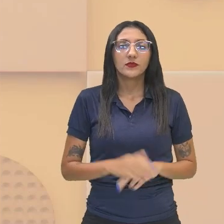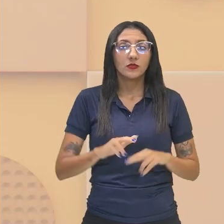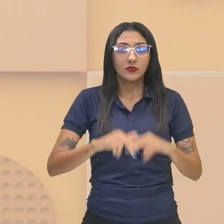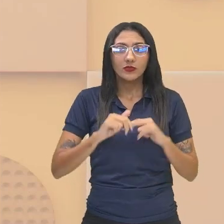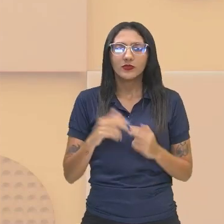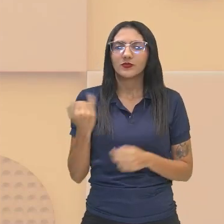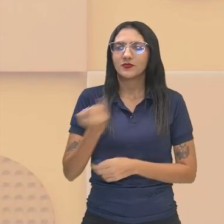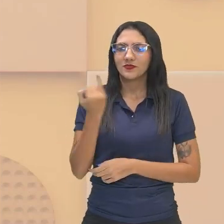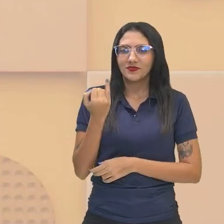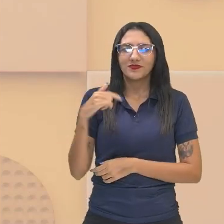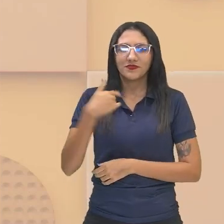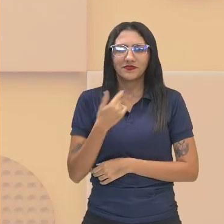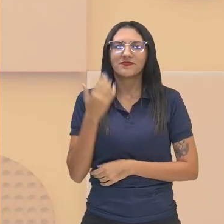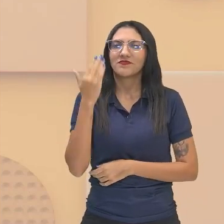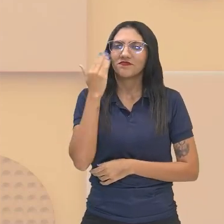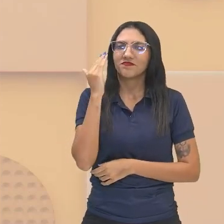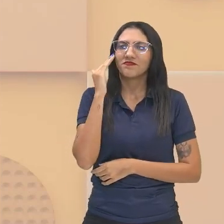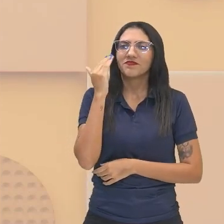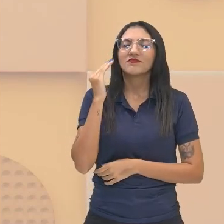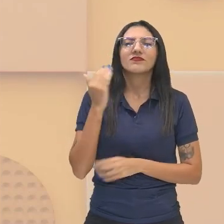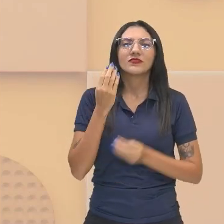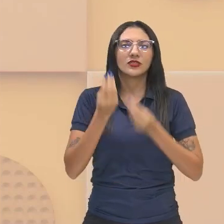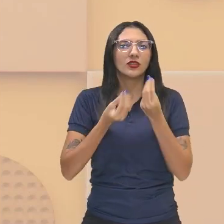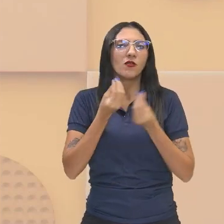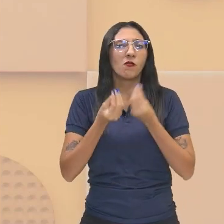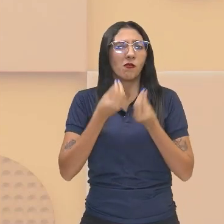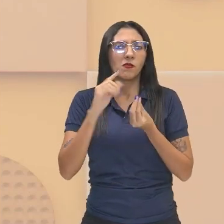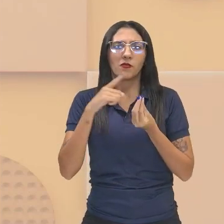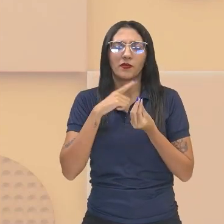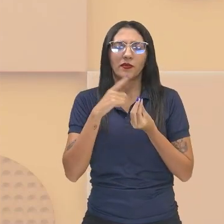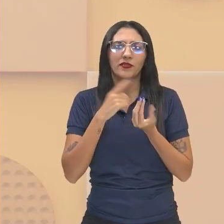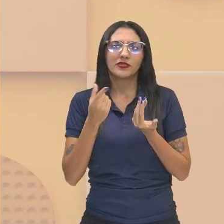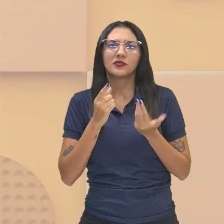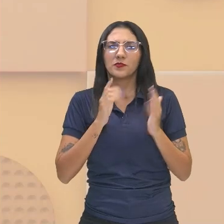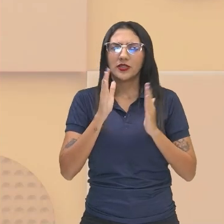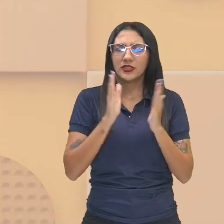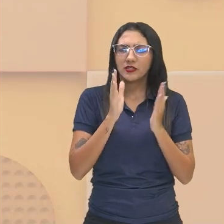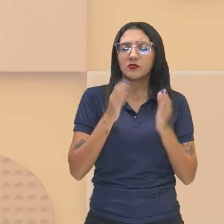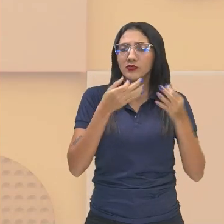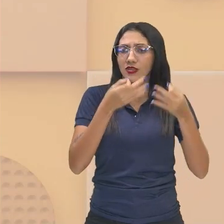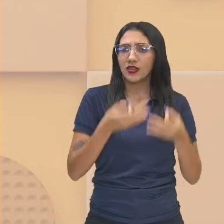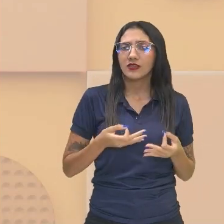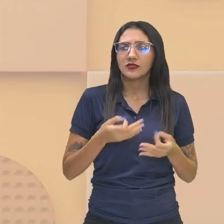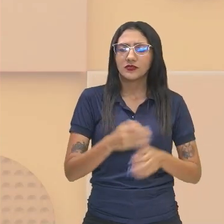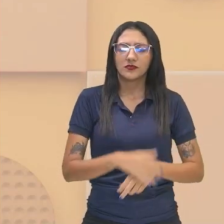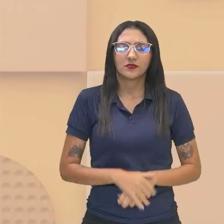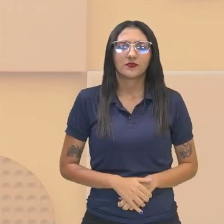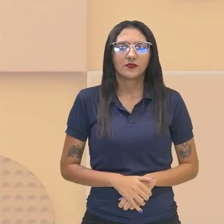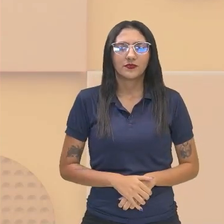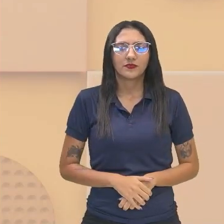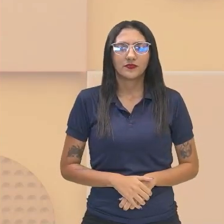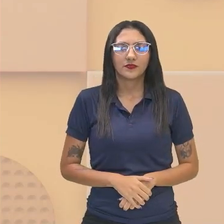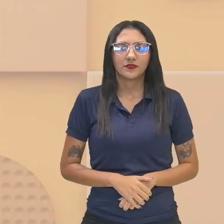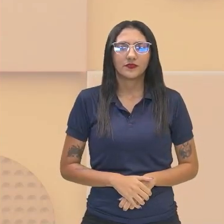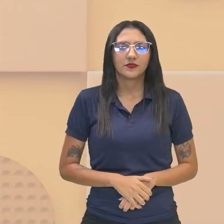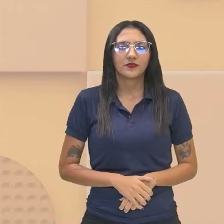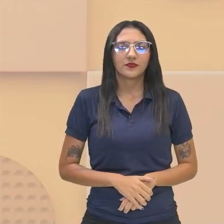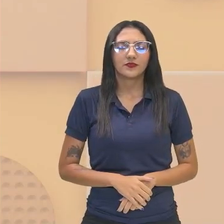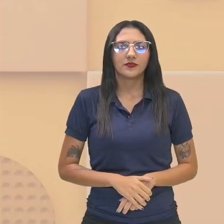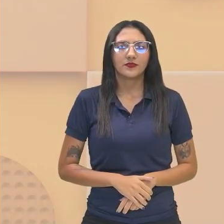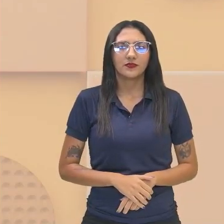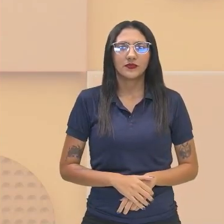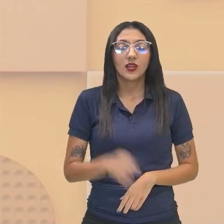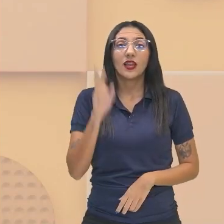sabermos o que é então esse tempo histórico e o tempo cronológico, tá? E lembrando sempre também, meus